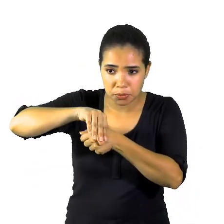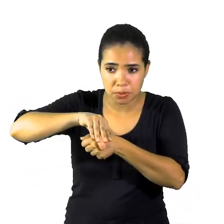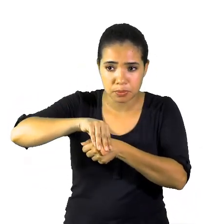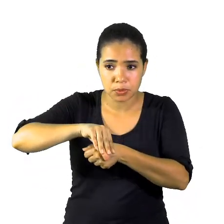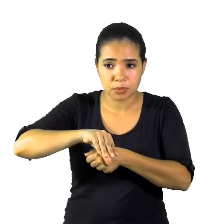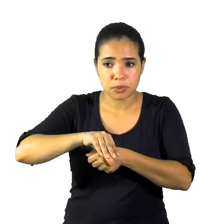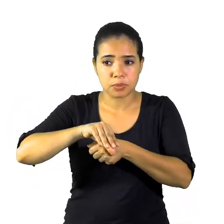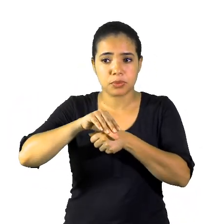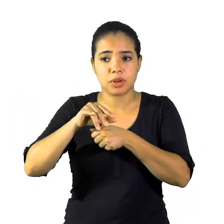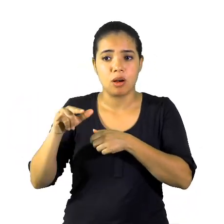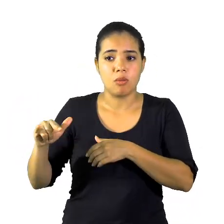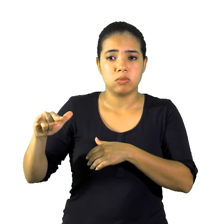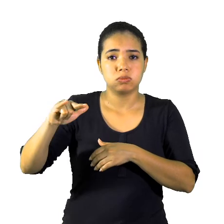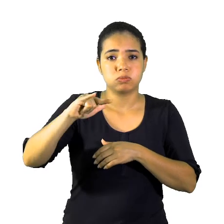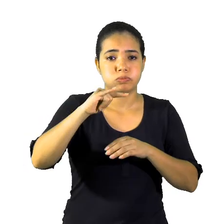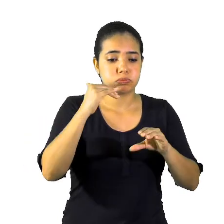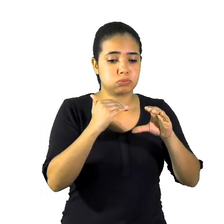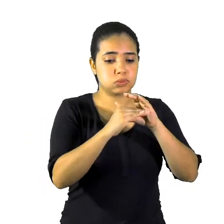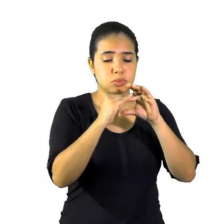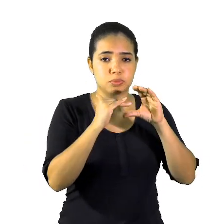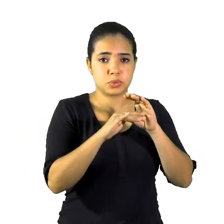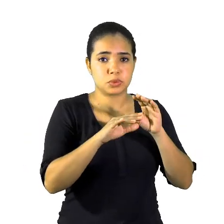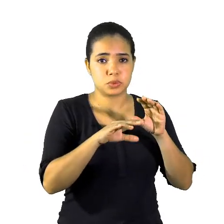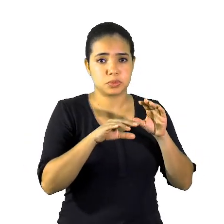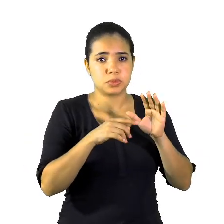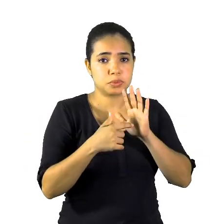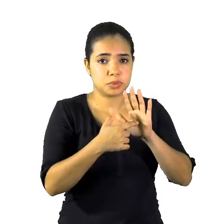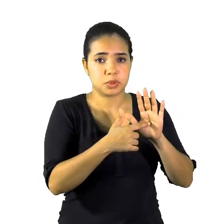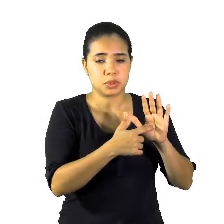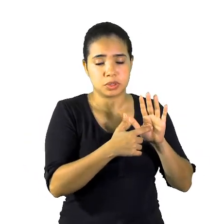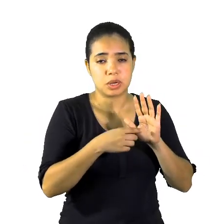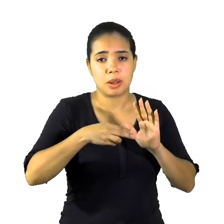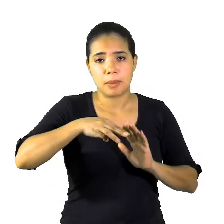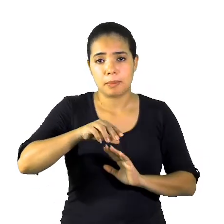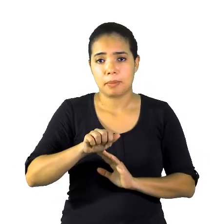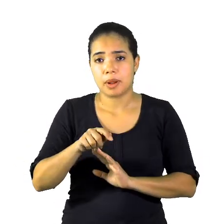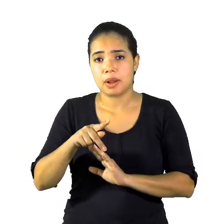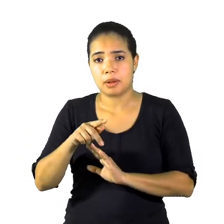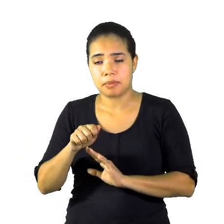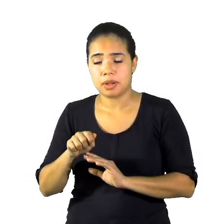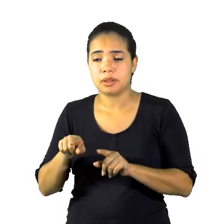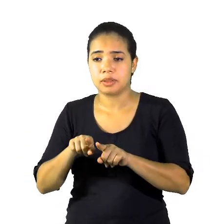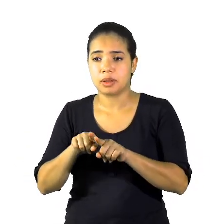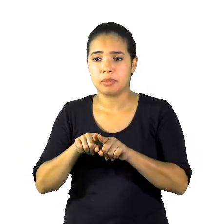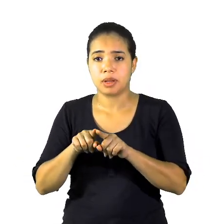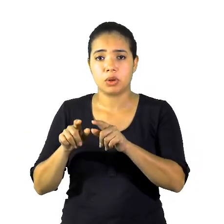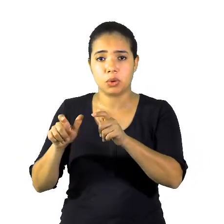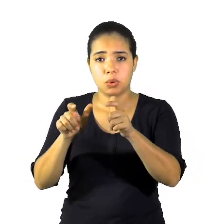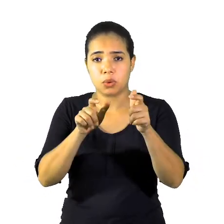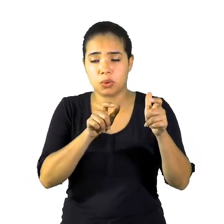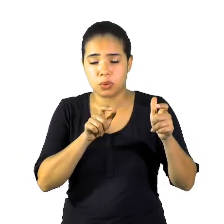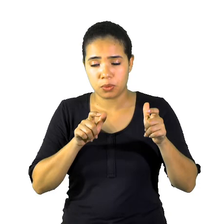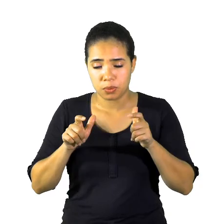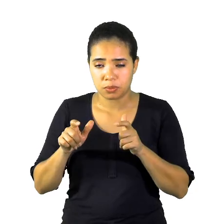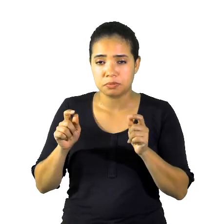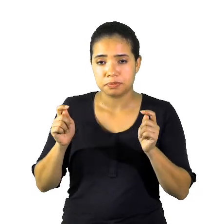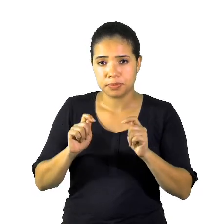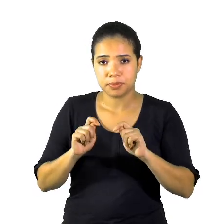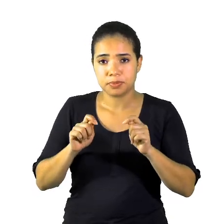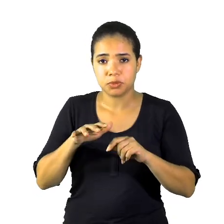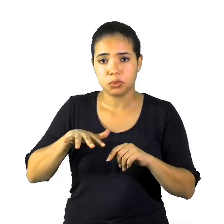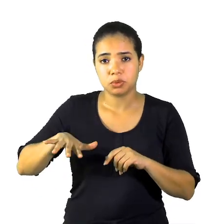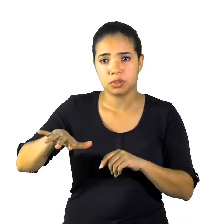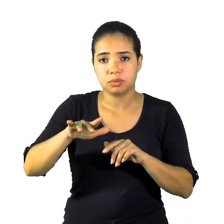para computadores para poder serem produzidos mapas, para poder serem produzidos formas de localização do